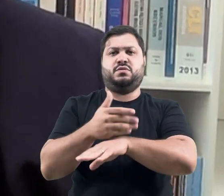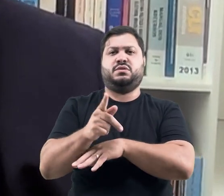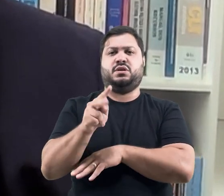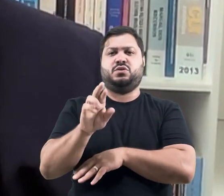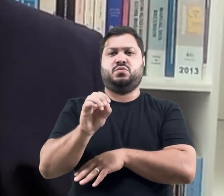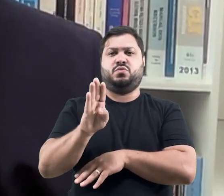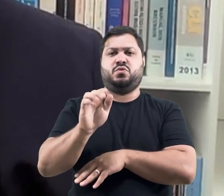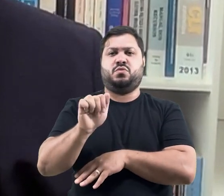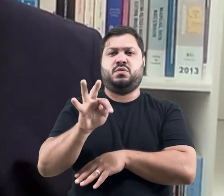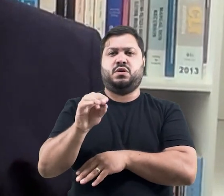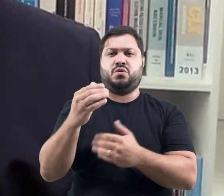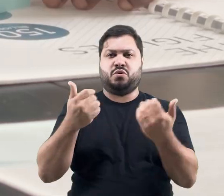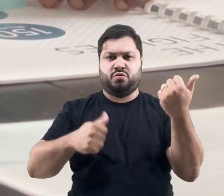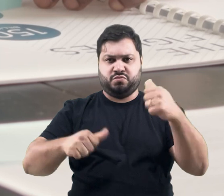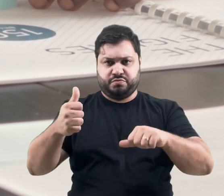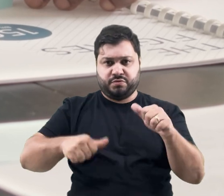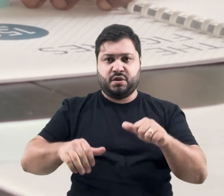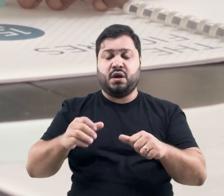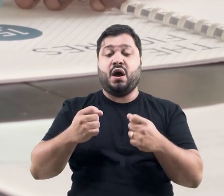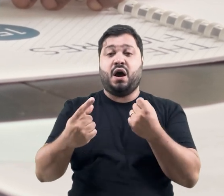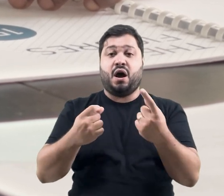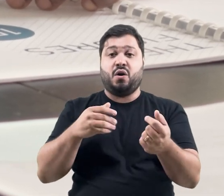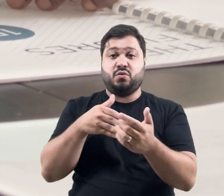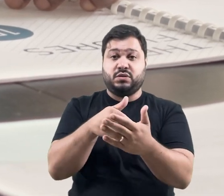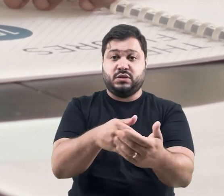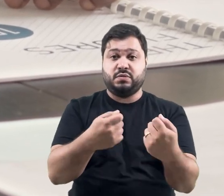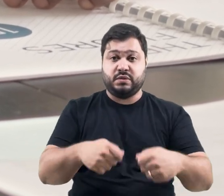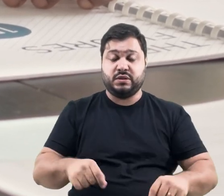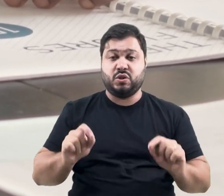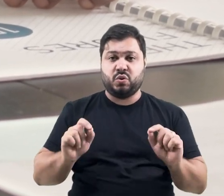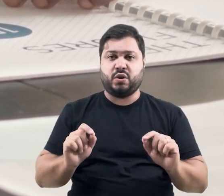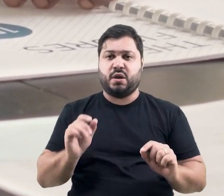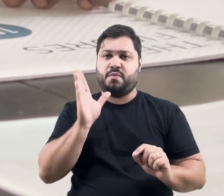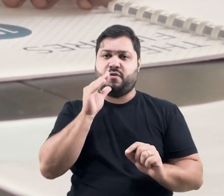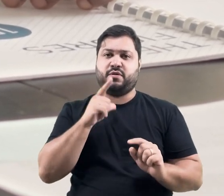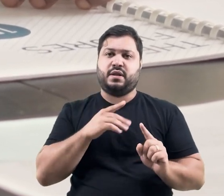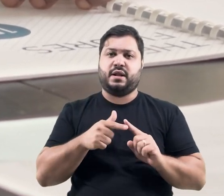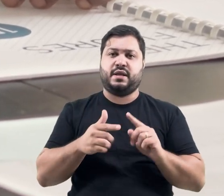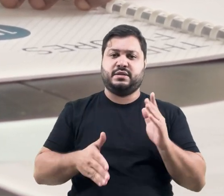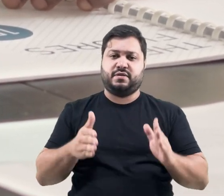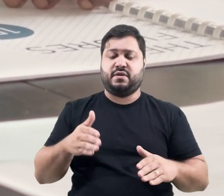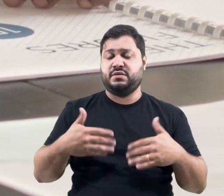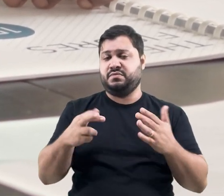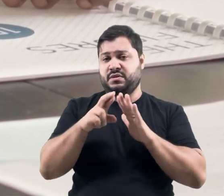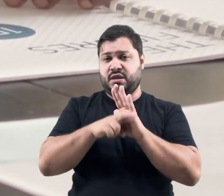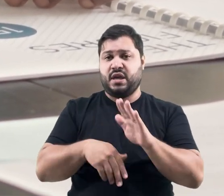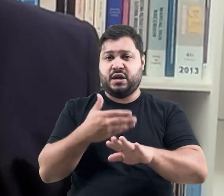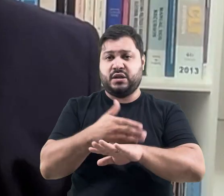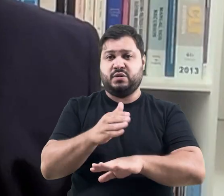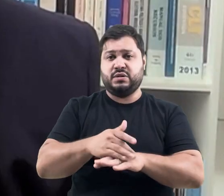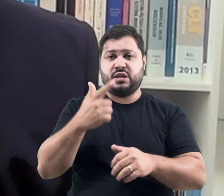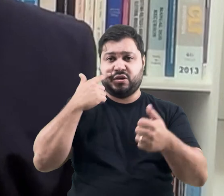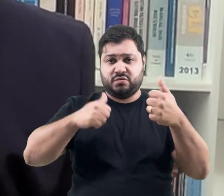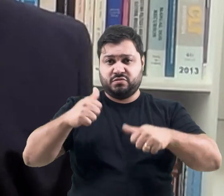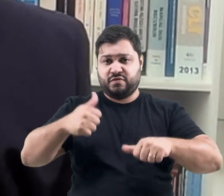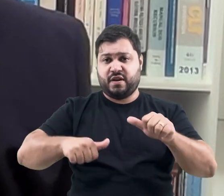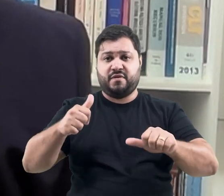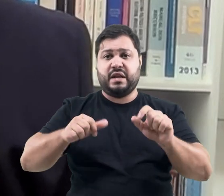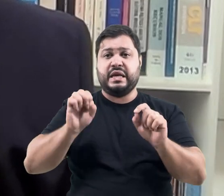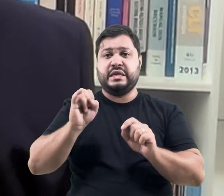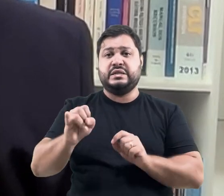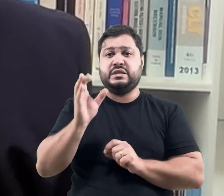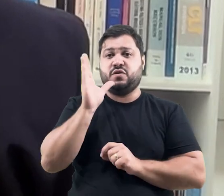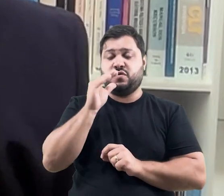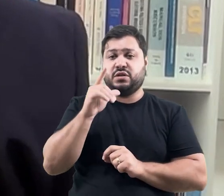for aprovado nesse estágio probatório. E alguns requisitos devem ser cumpridos pelos servidores que estão nessa fase. Em regra, o estágio probatório